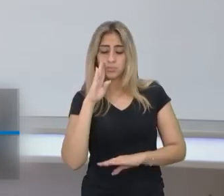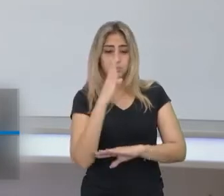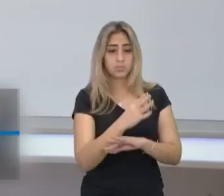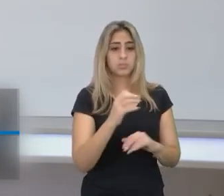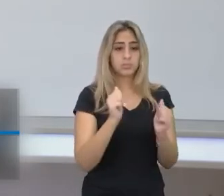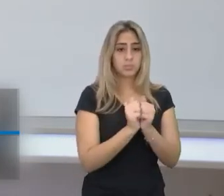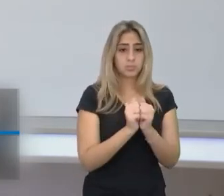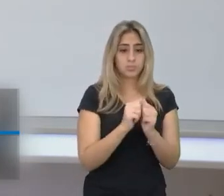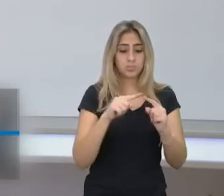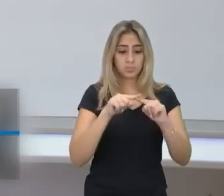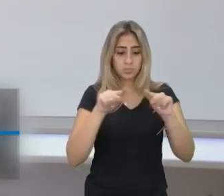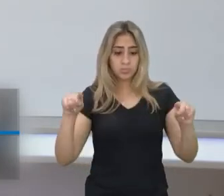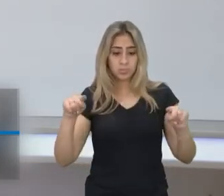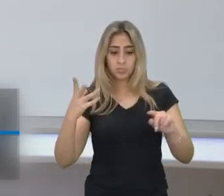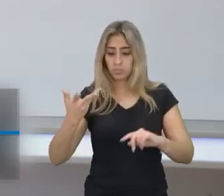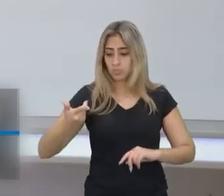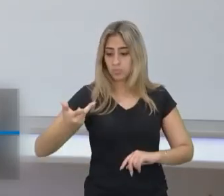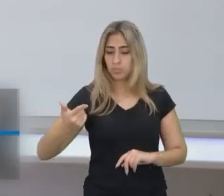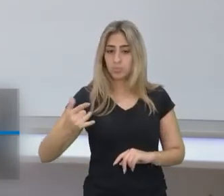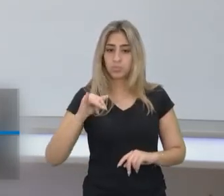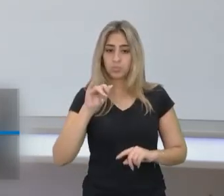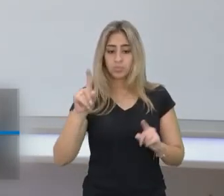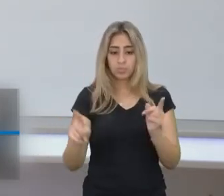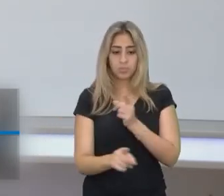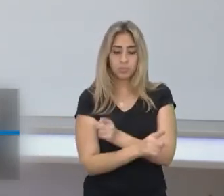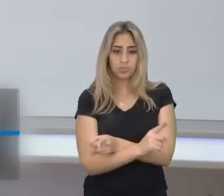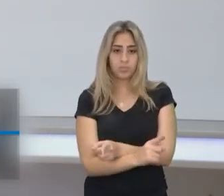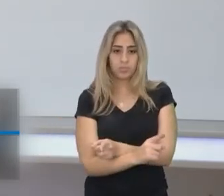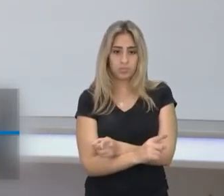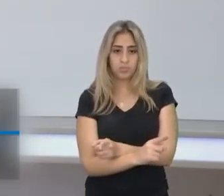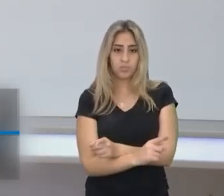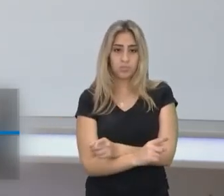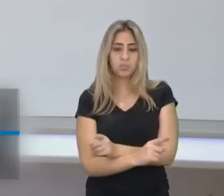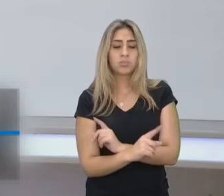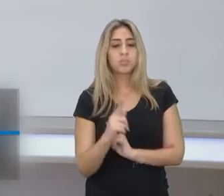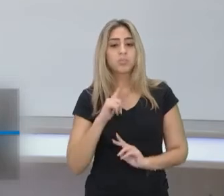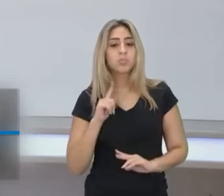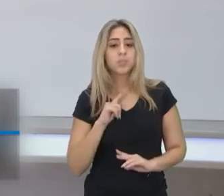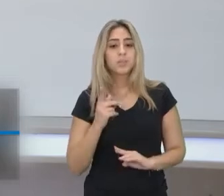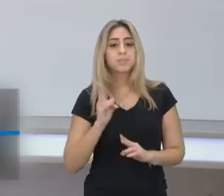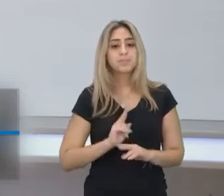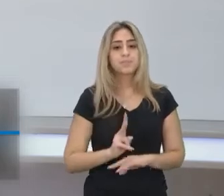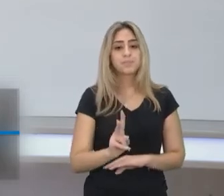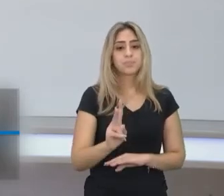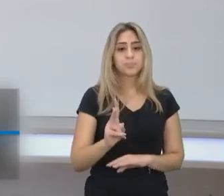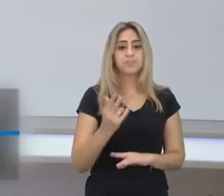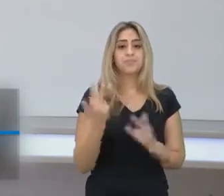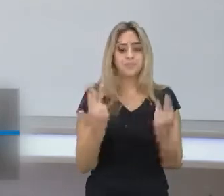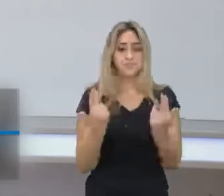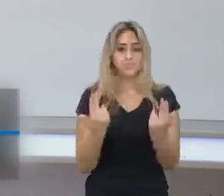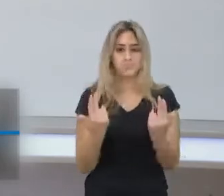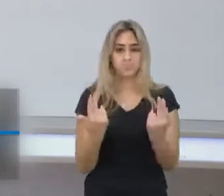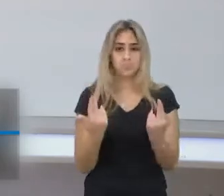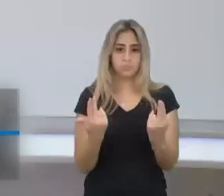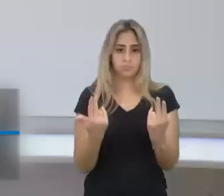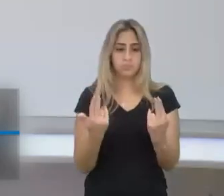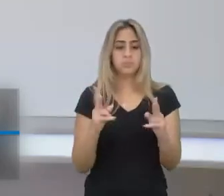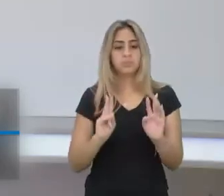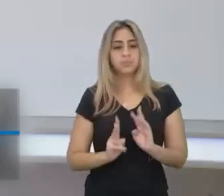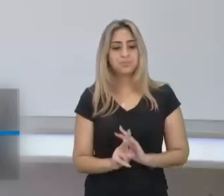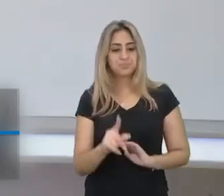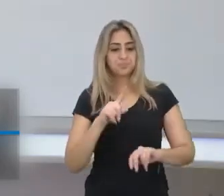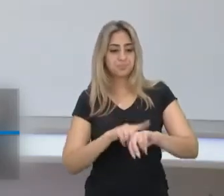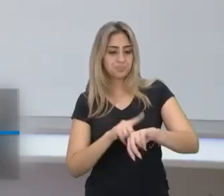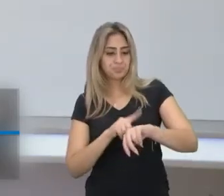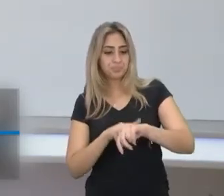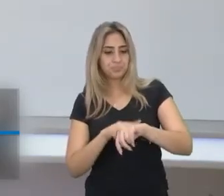com a velocidade da reação inversa. Então, as velocidades, elas têm que ser, sim, iguais. Então, ao mesmo